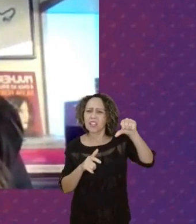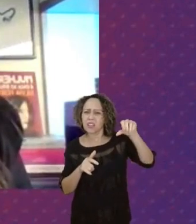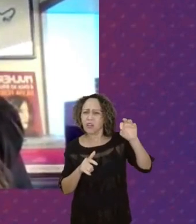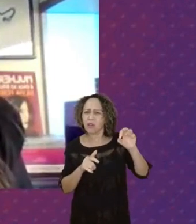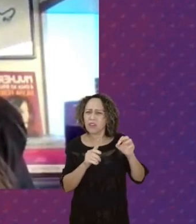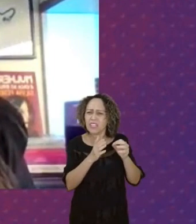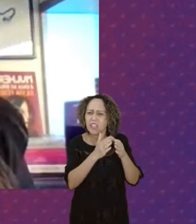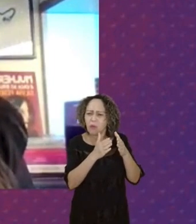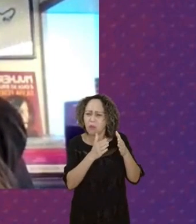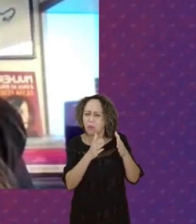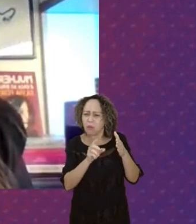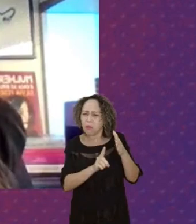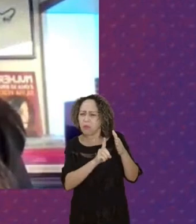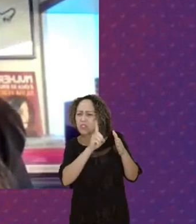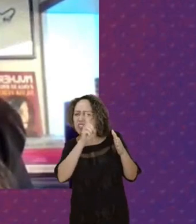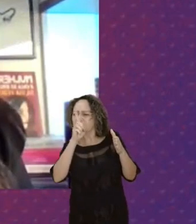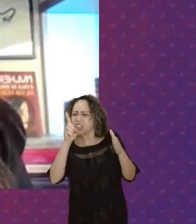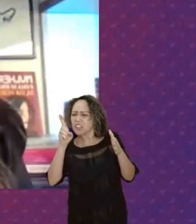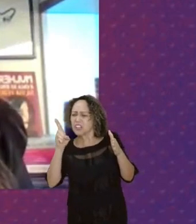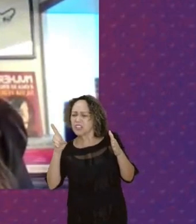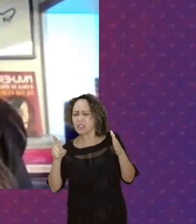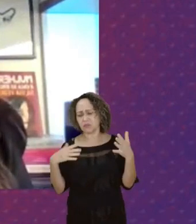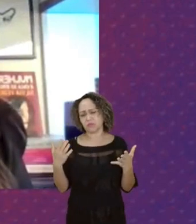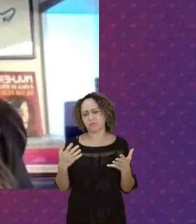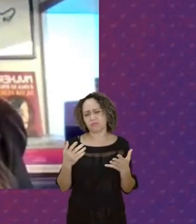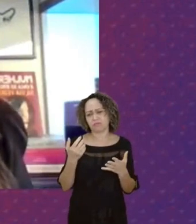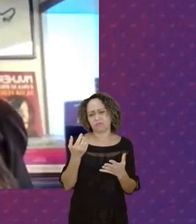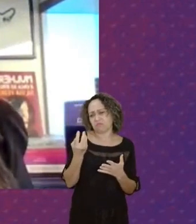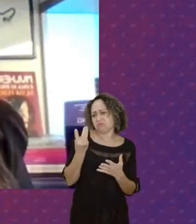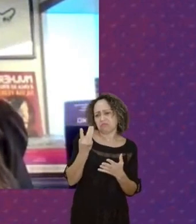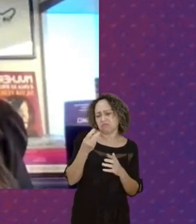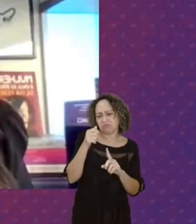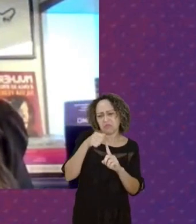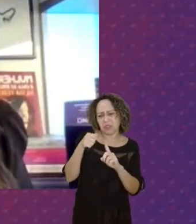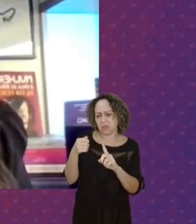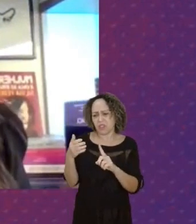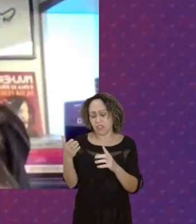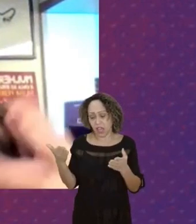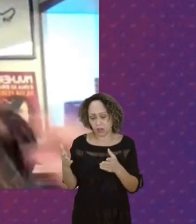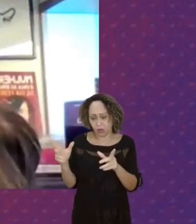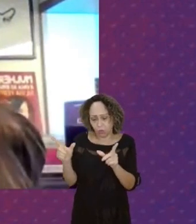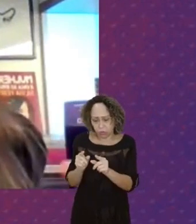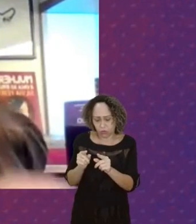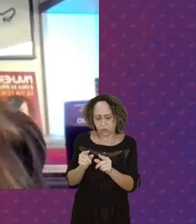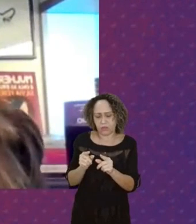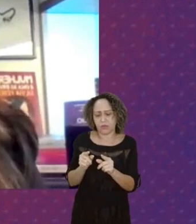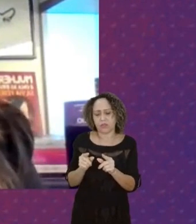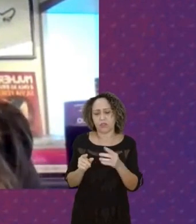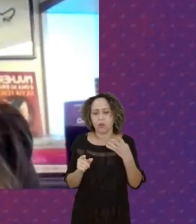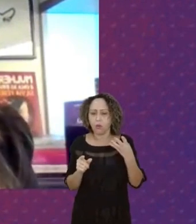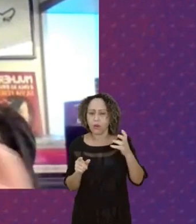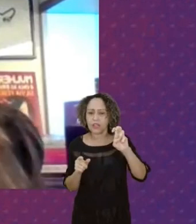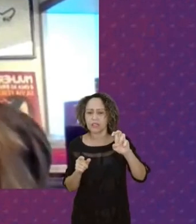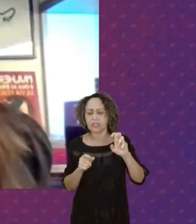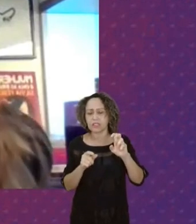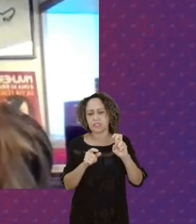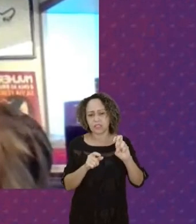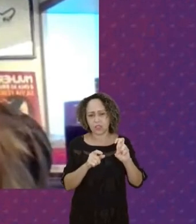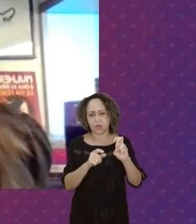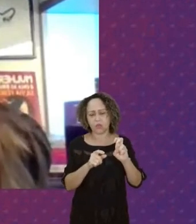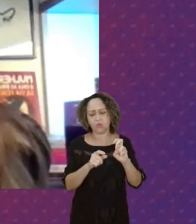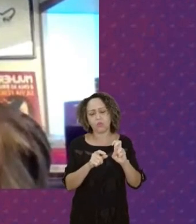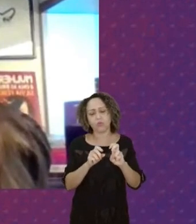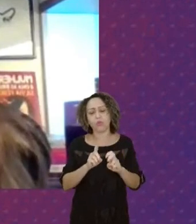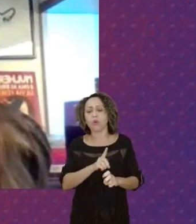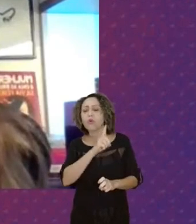foi cortada pela metade. Hoje ela dura praticamente 45 dias apenas. Então, para compensar esse período curtíssimo que a gente